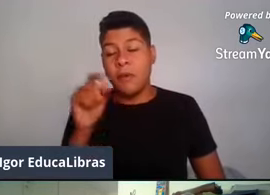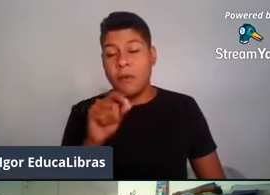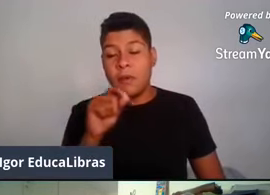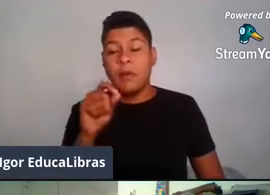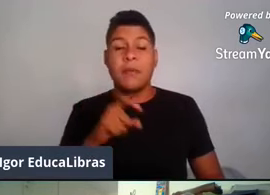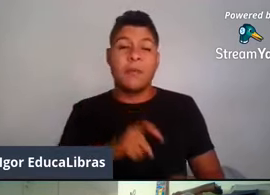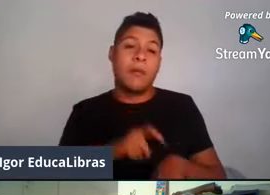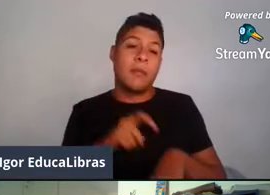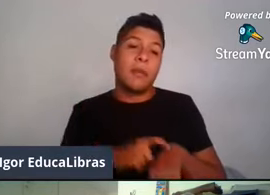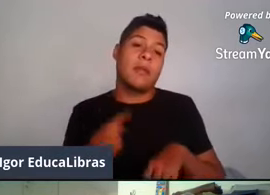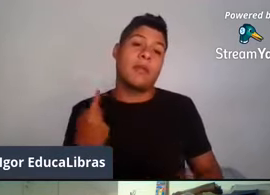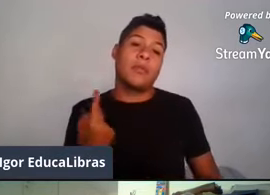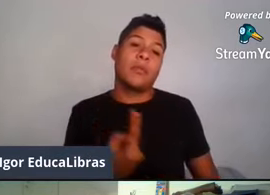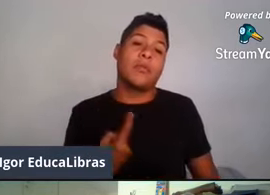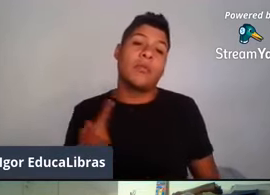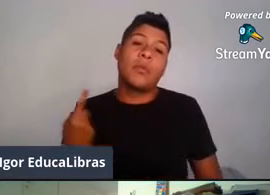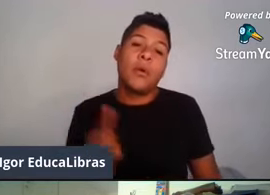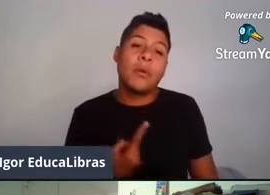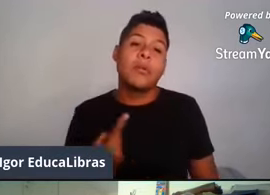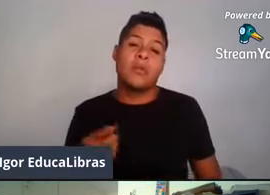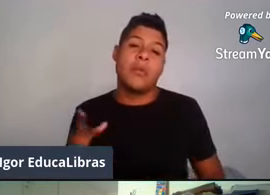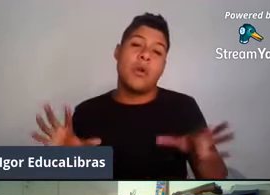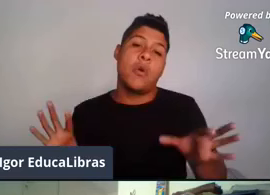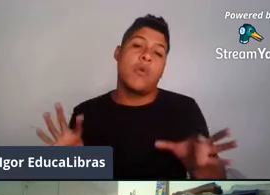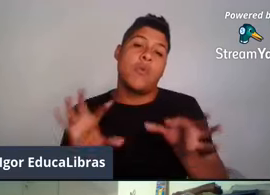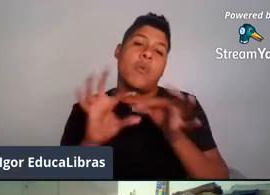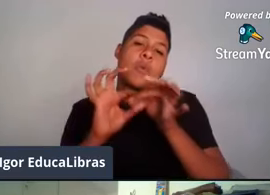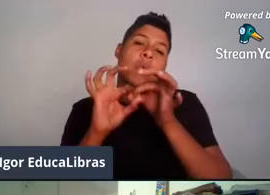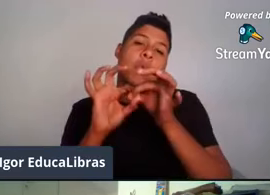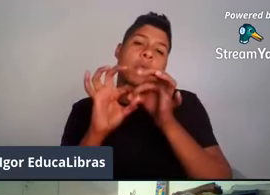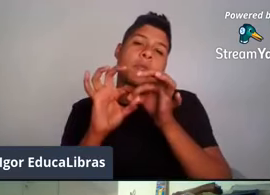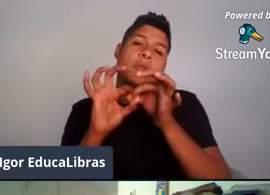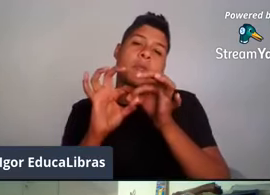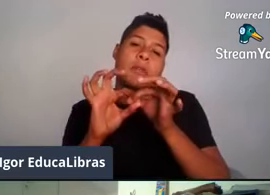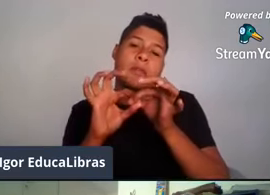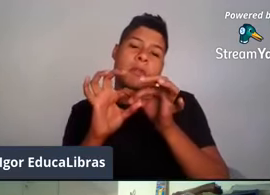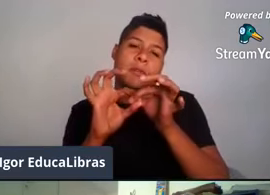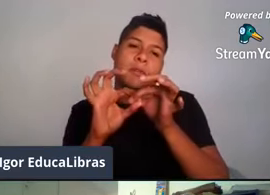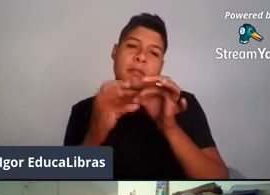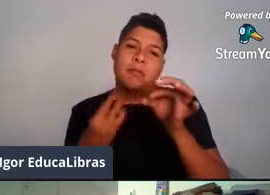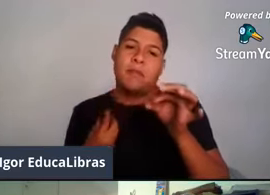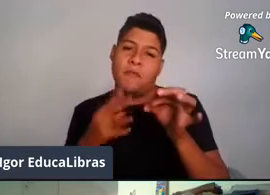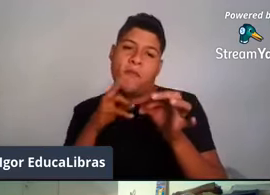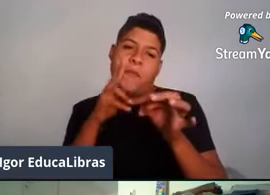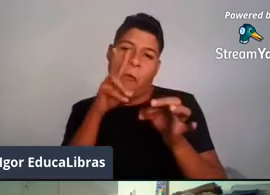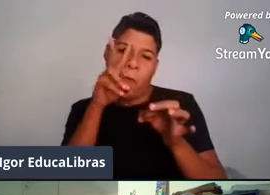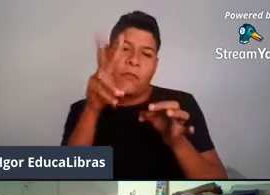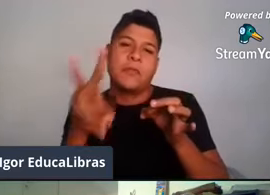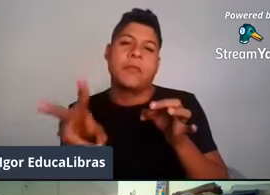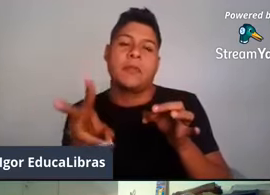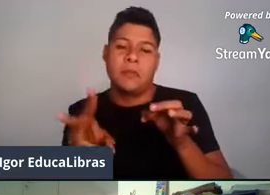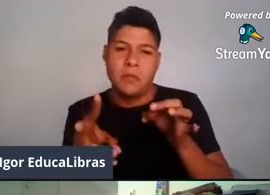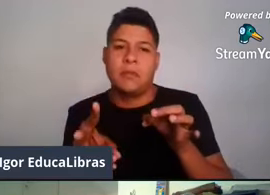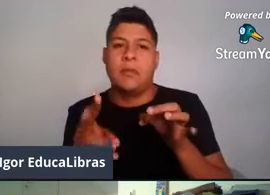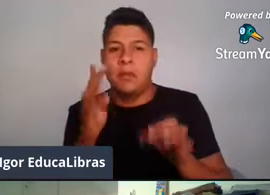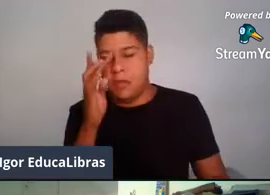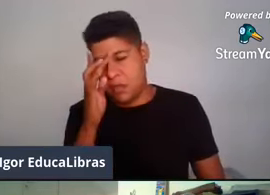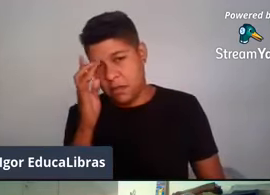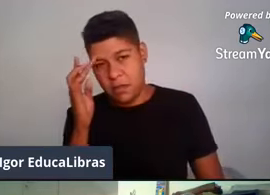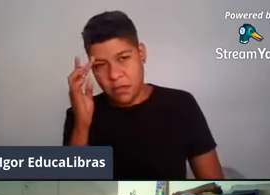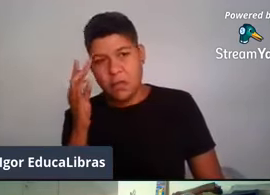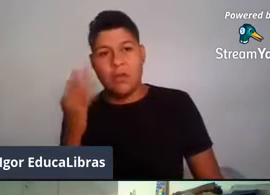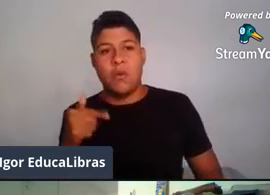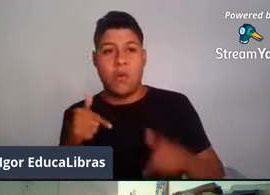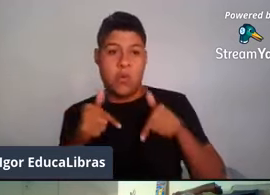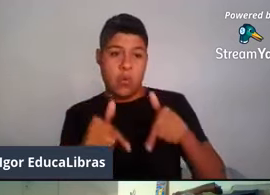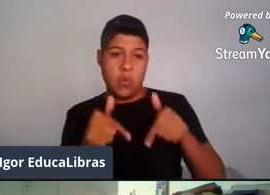em que a gente tem que reunir, né, reconectar as nossas forças de pessoas que lutam pela